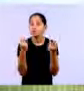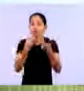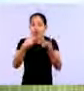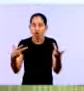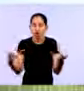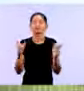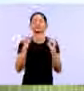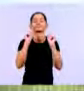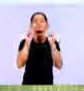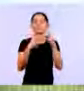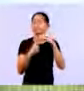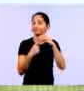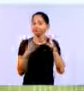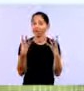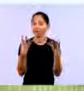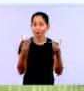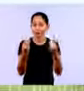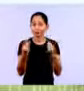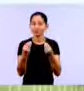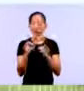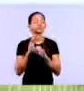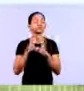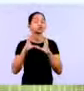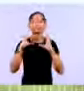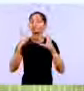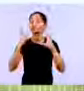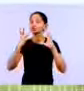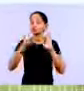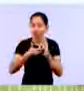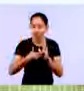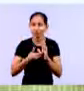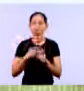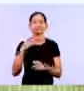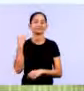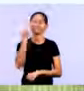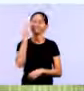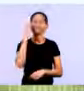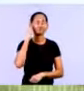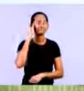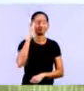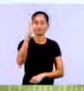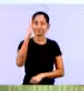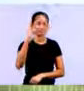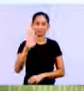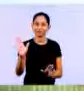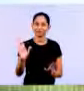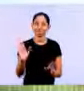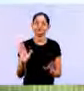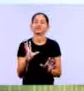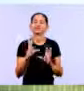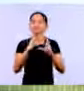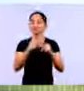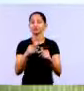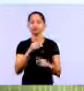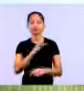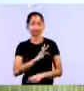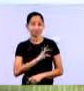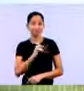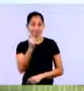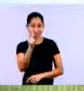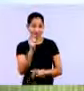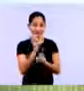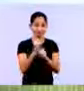é muita informação e todas elas são extremamente importantes para o técnico em